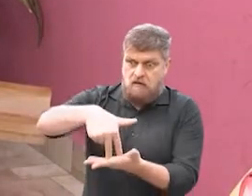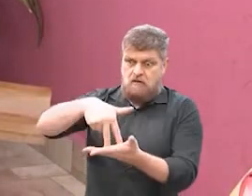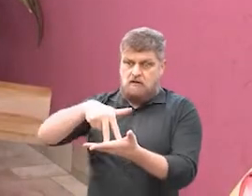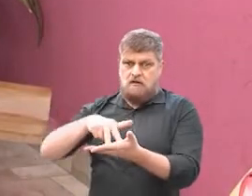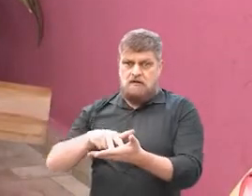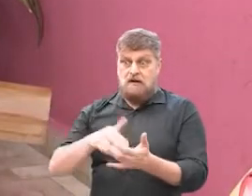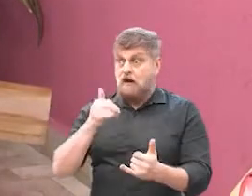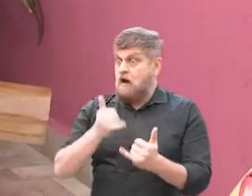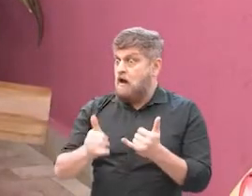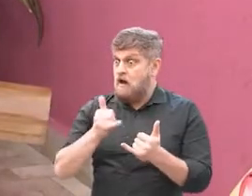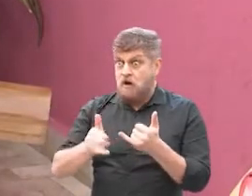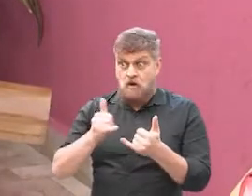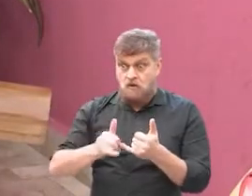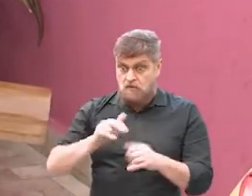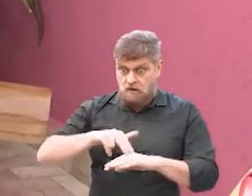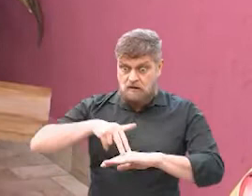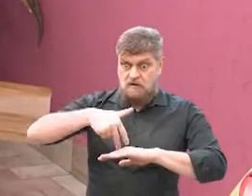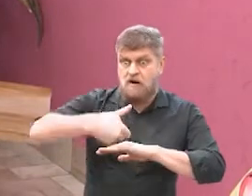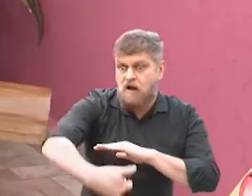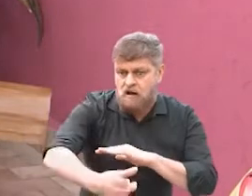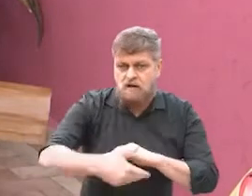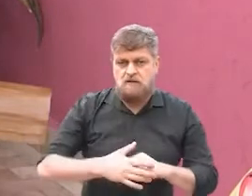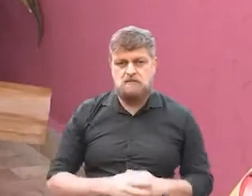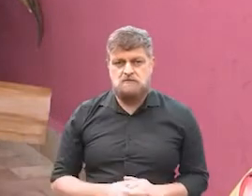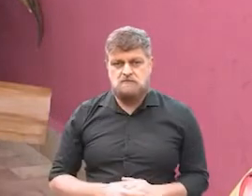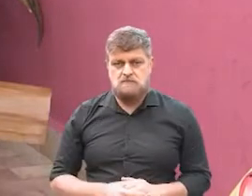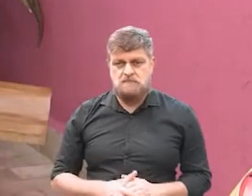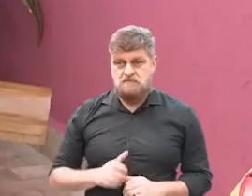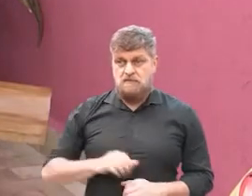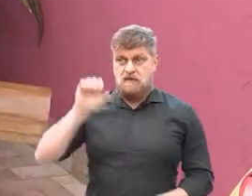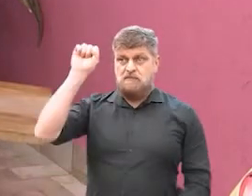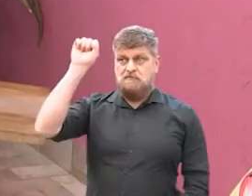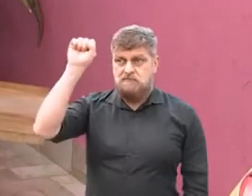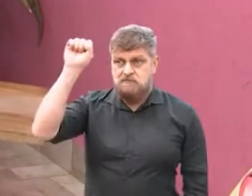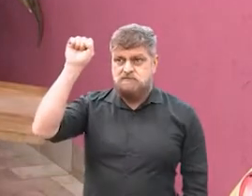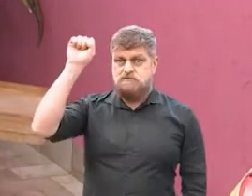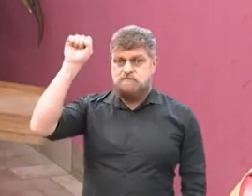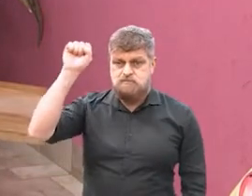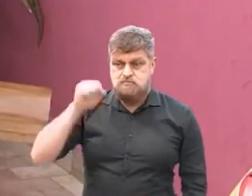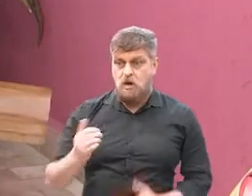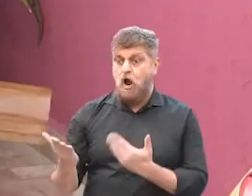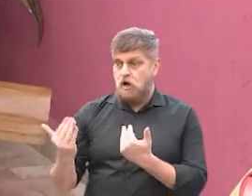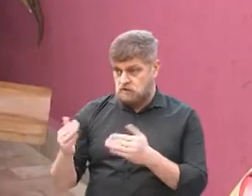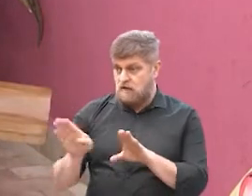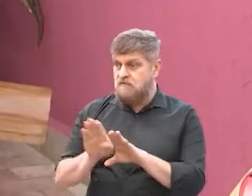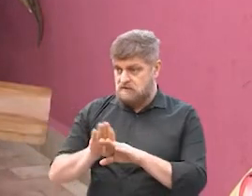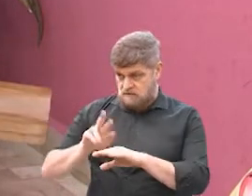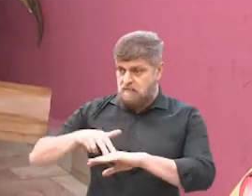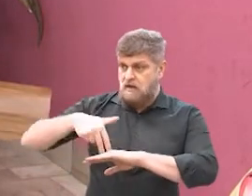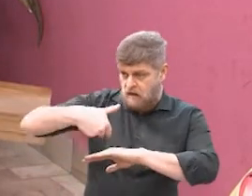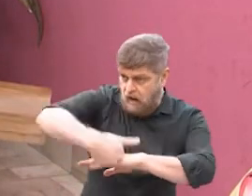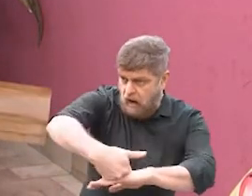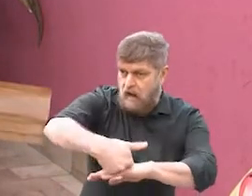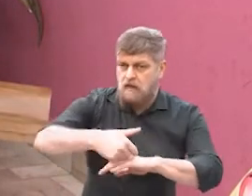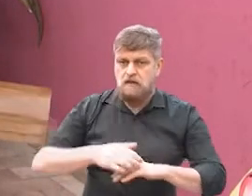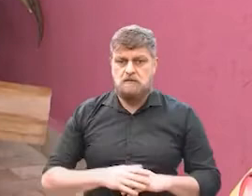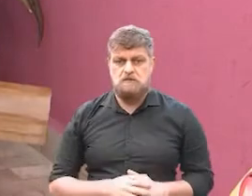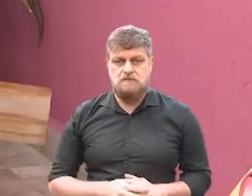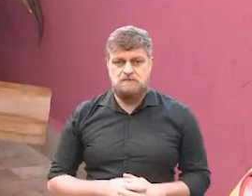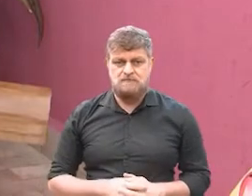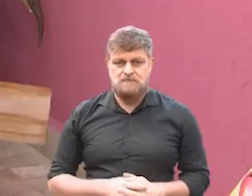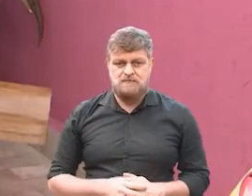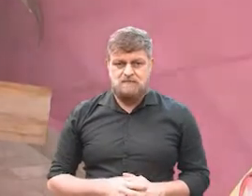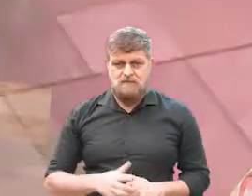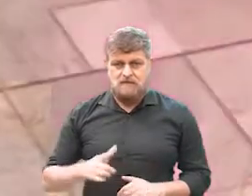gente vai lá assim para cair lá. Não é, se tiver de pé, até os novos quase caem lá dentro